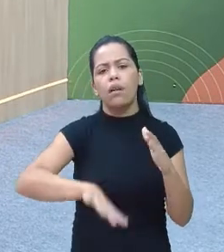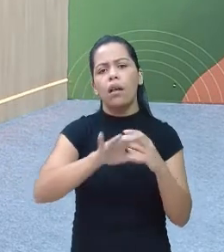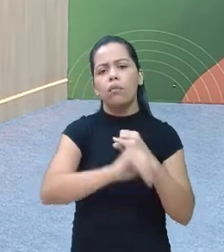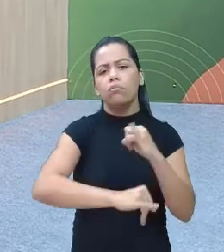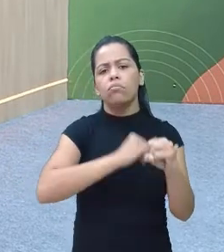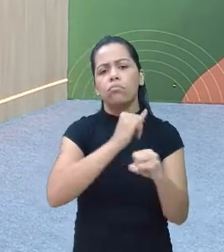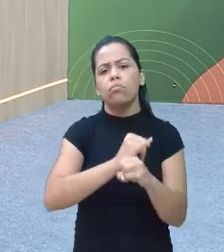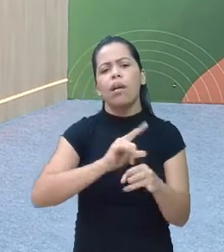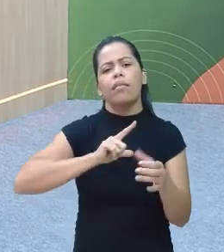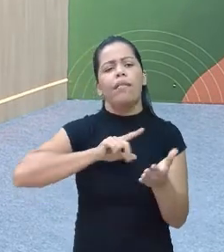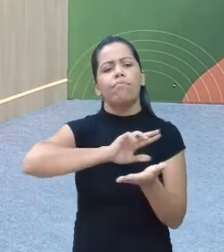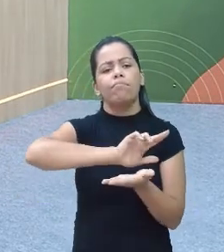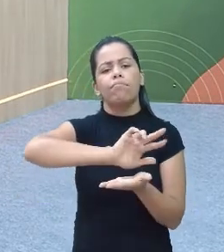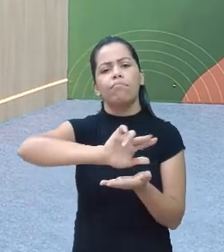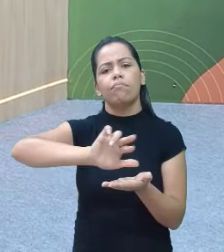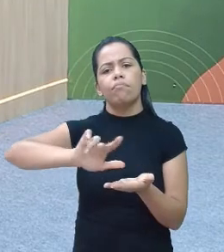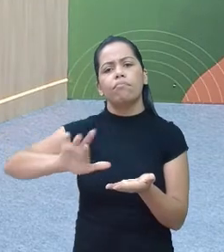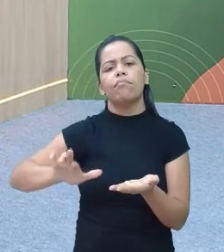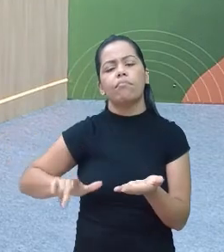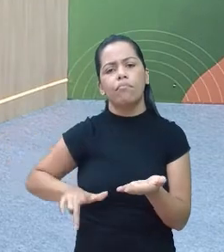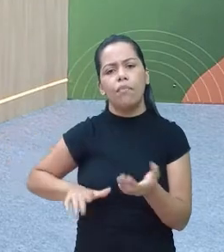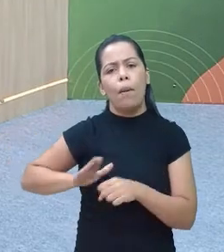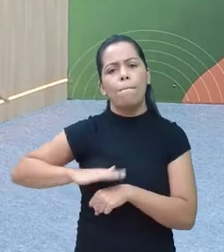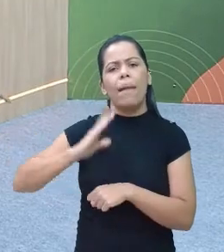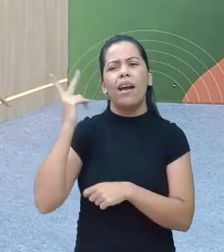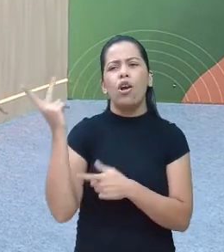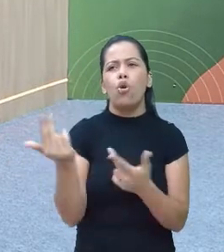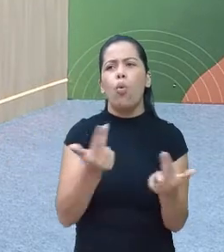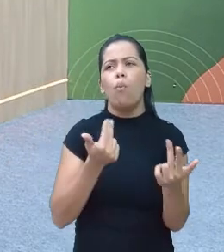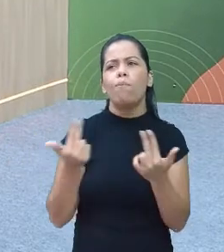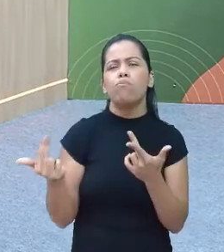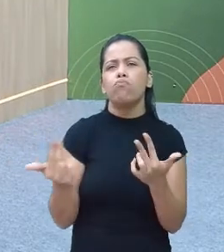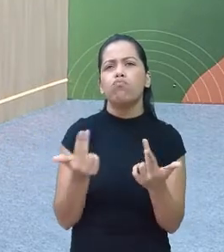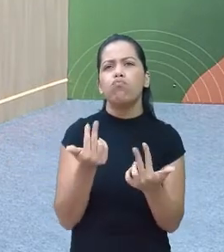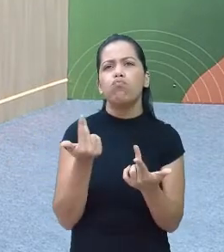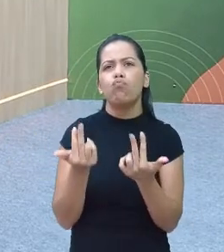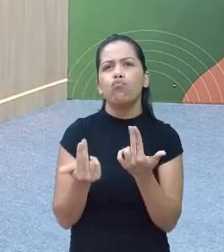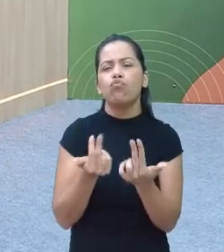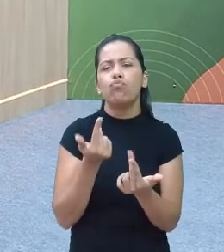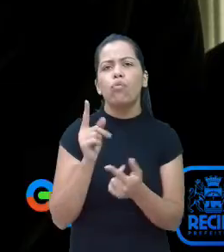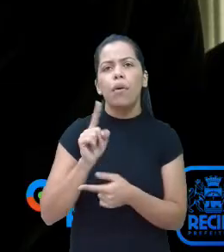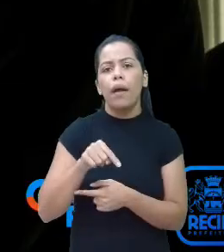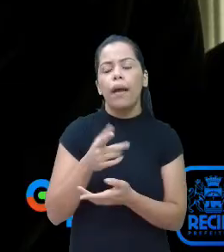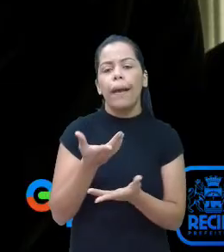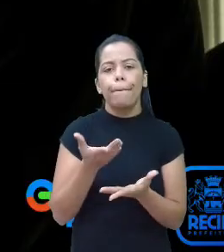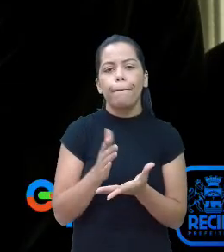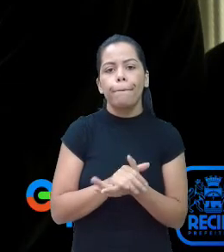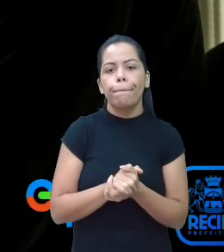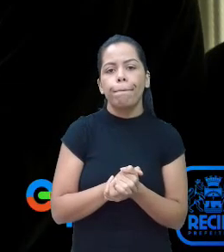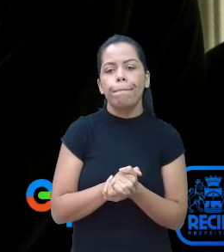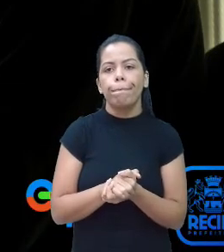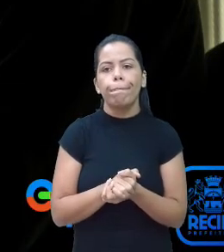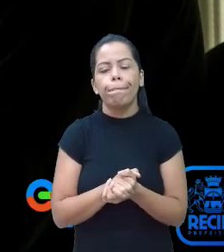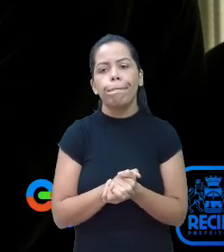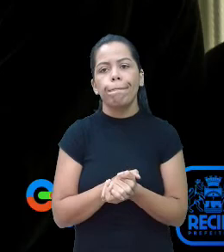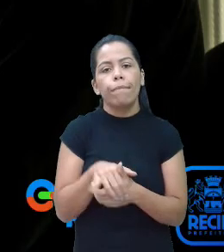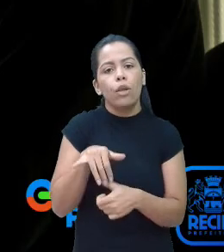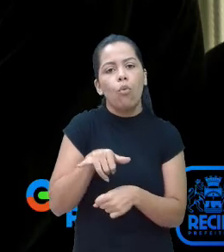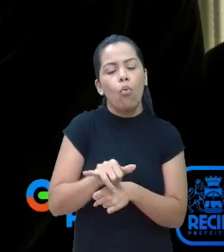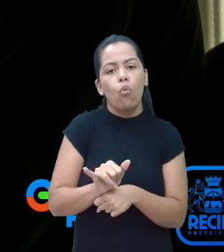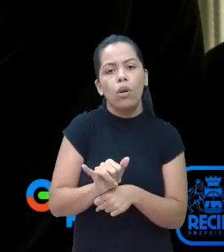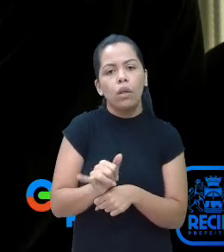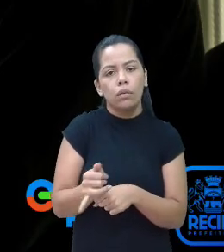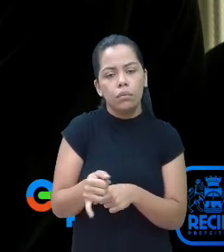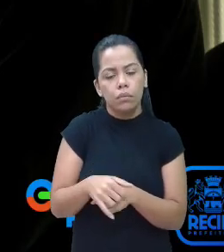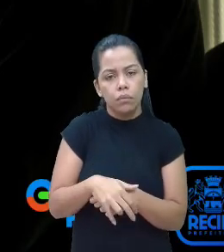a gente tem vários deles, tá? Os mais comuns são esses aqui que eu elenquei para vocês. O cyberbullying, o roubo de